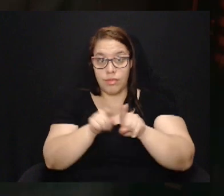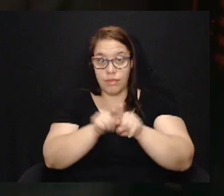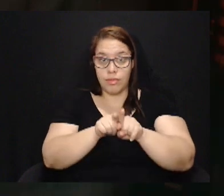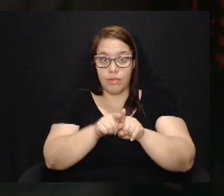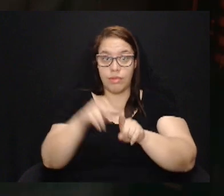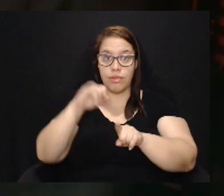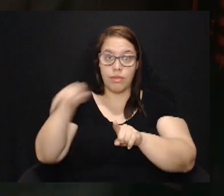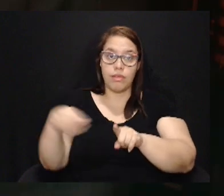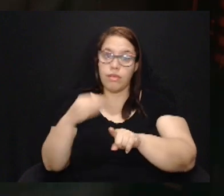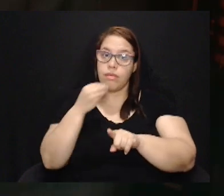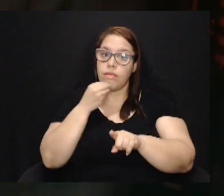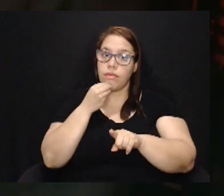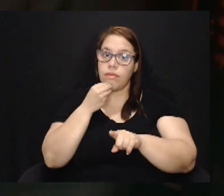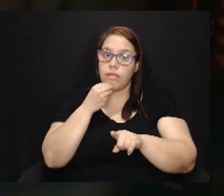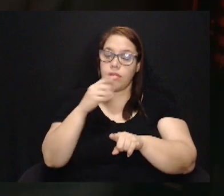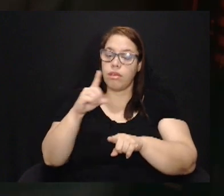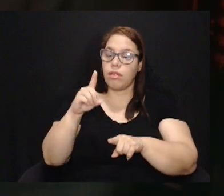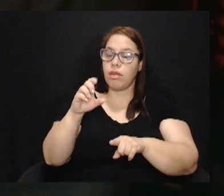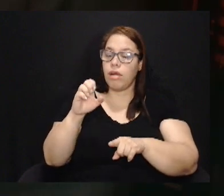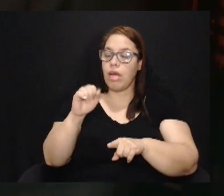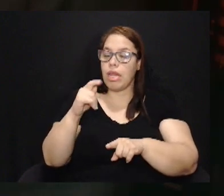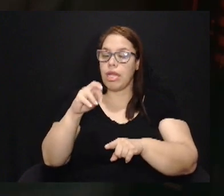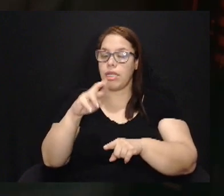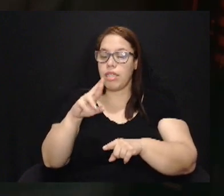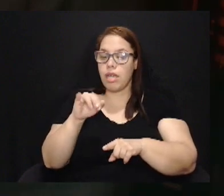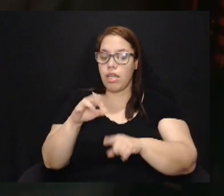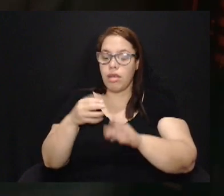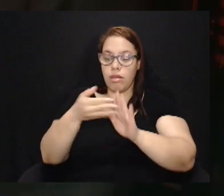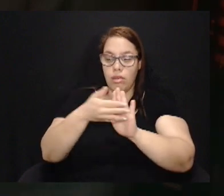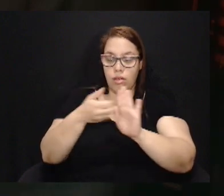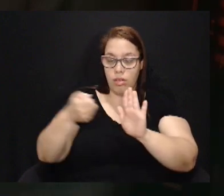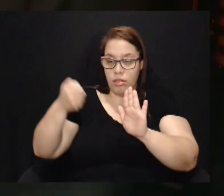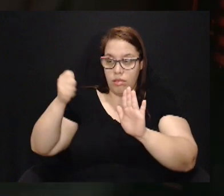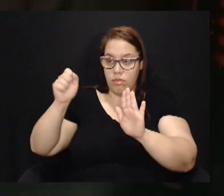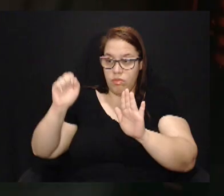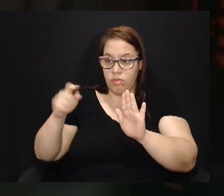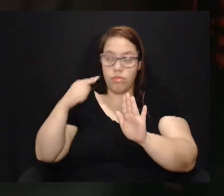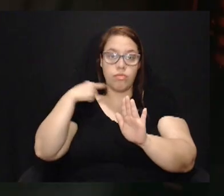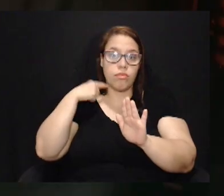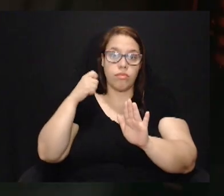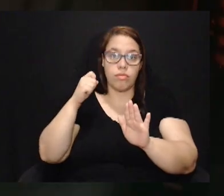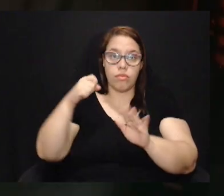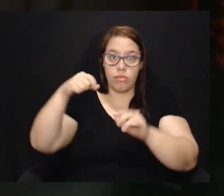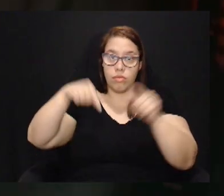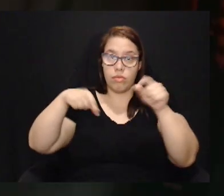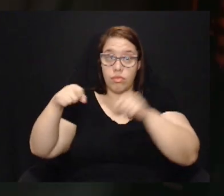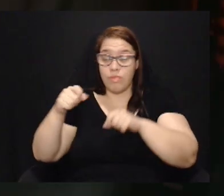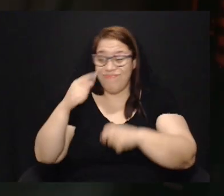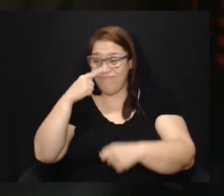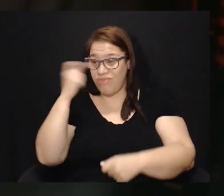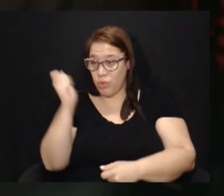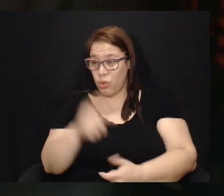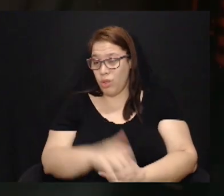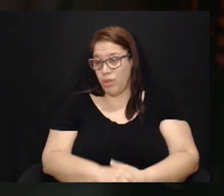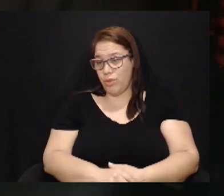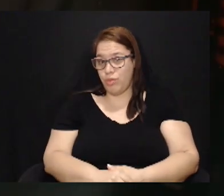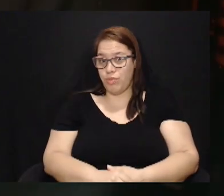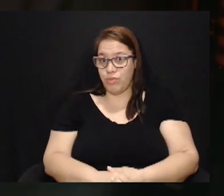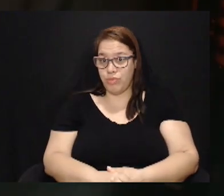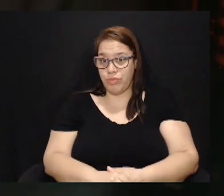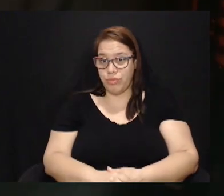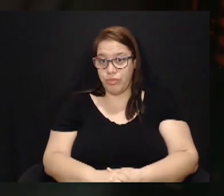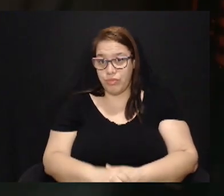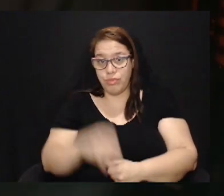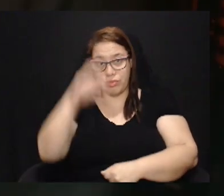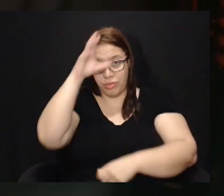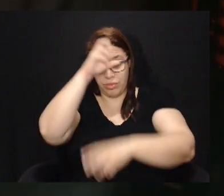nós descascamos, porque a gente acaba jogando as cascas, talos, sementes fora, e aí a gente precisa aprender a usar esse alimento de